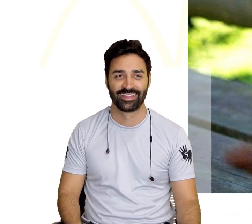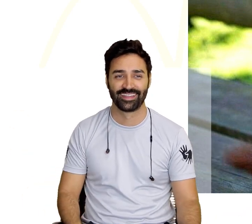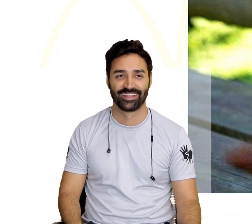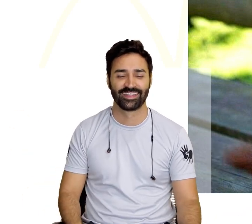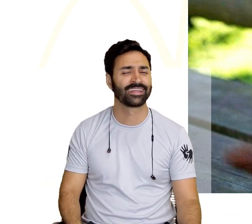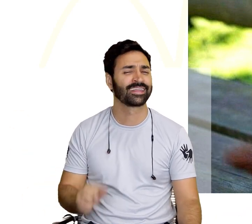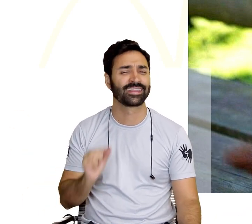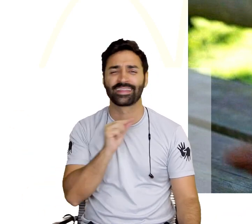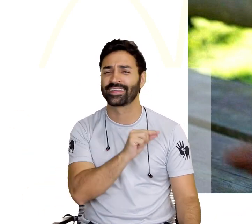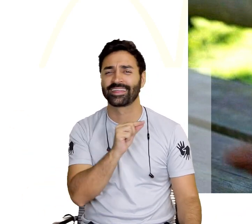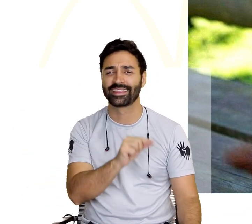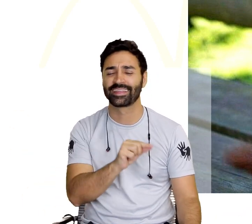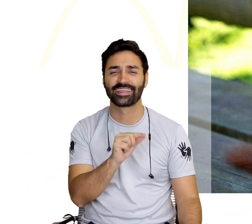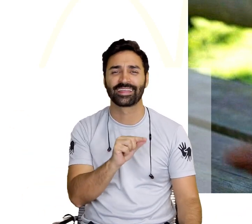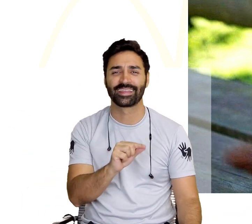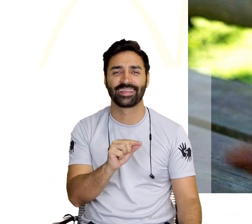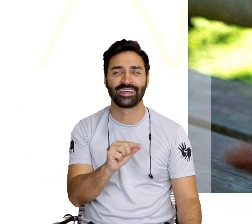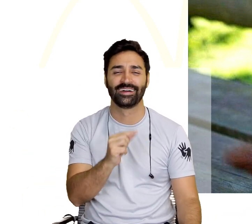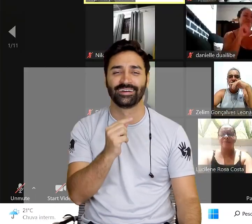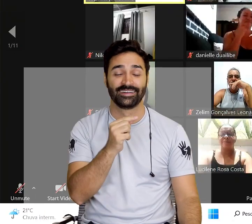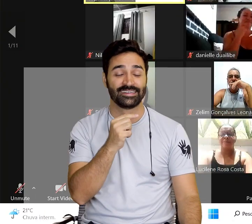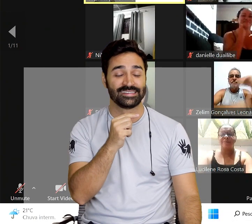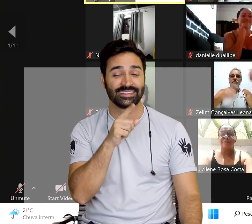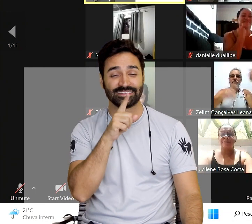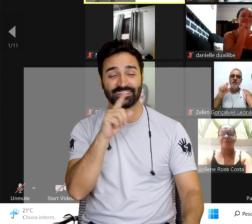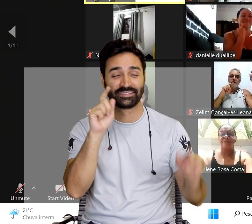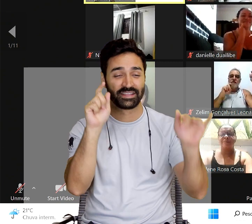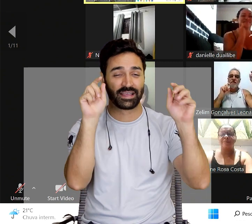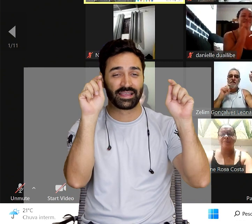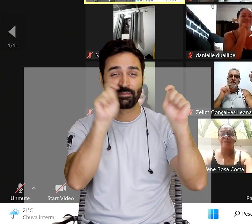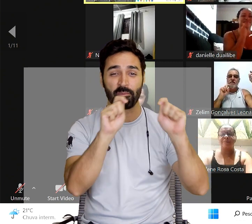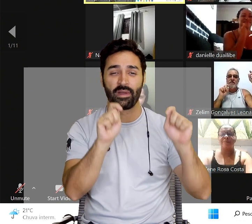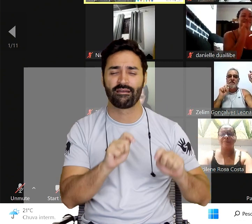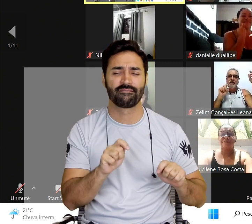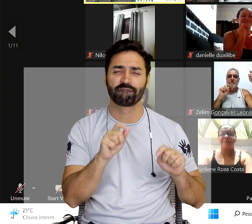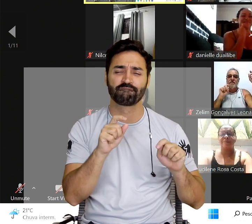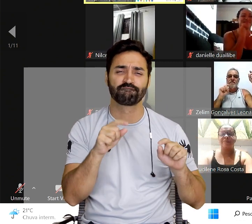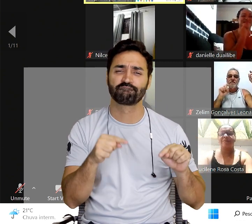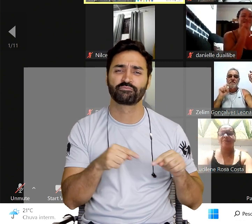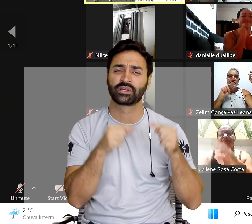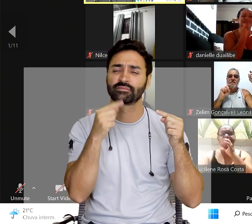Que essa imagem? Que dia que combina com essa imagem?